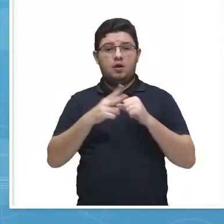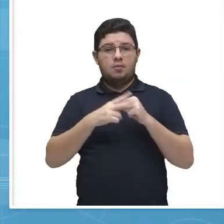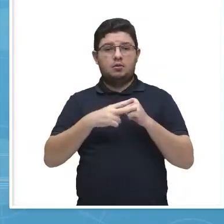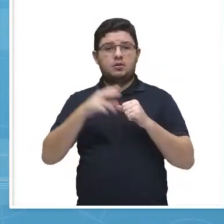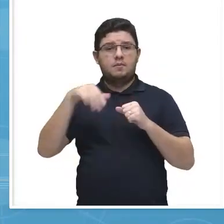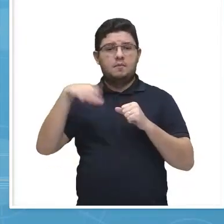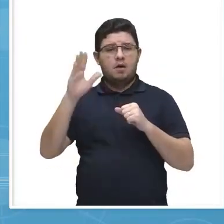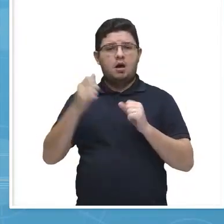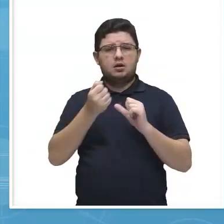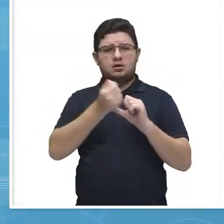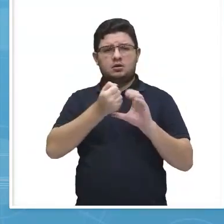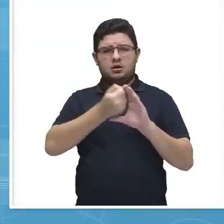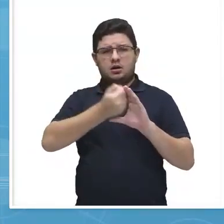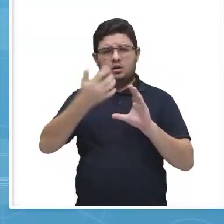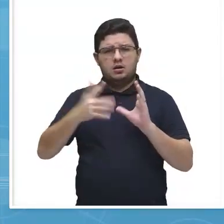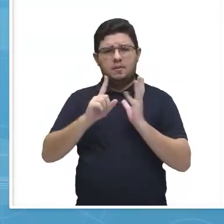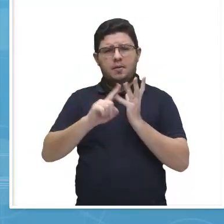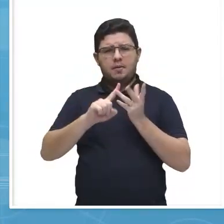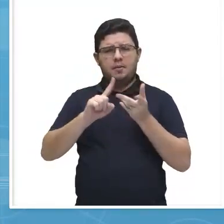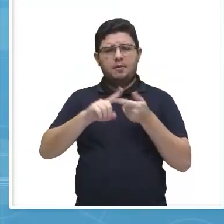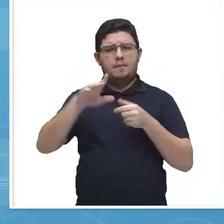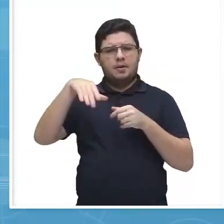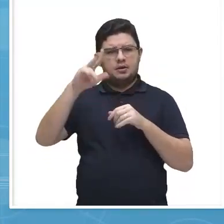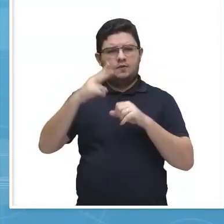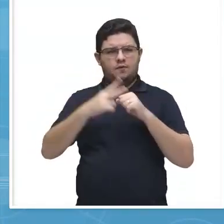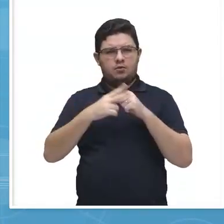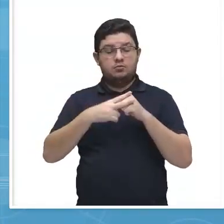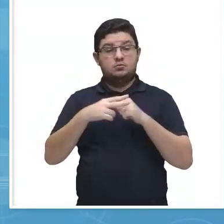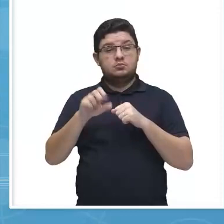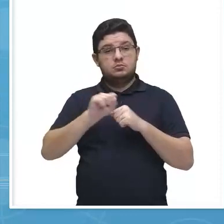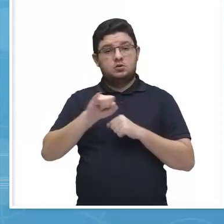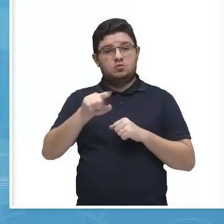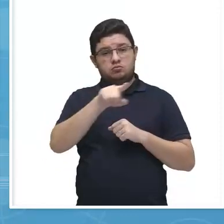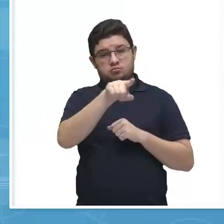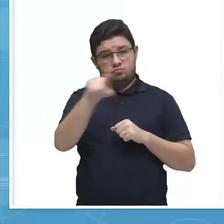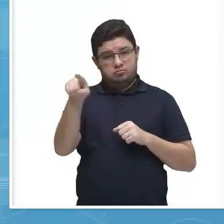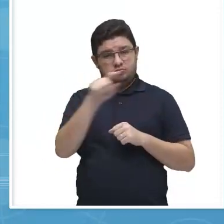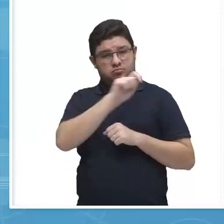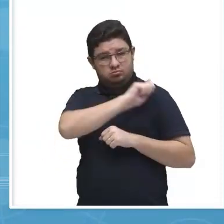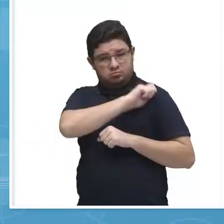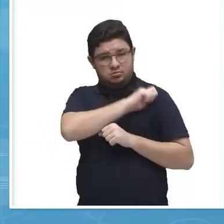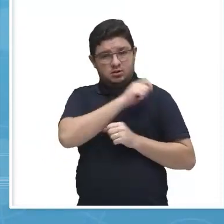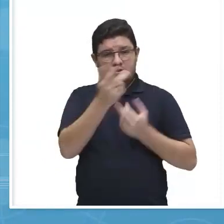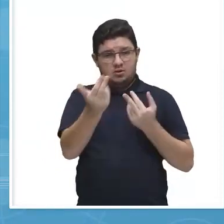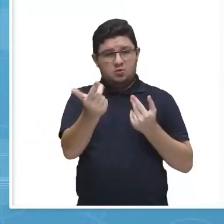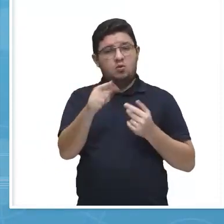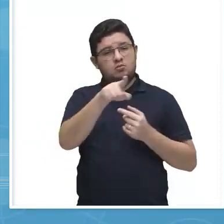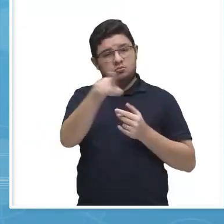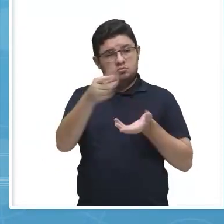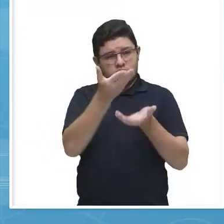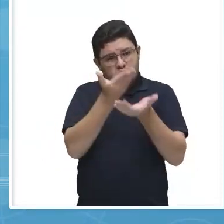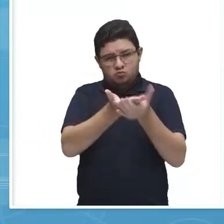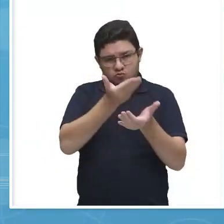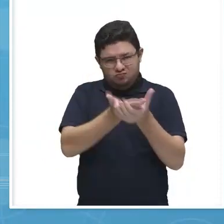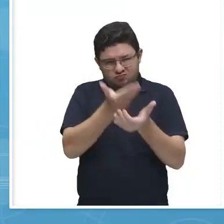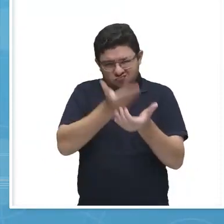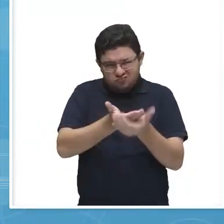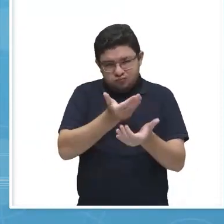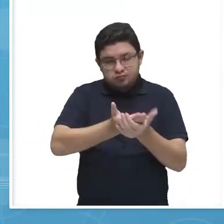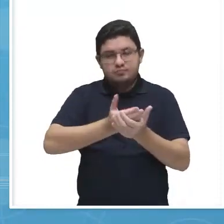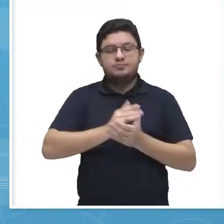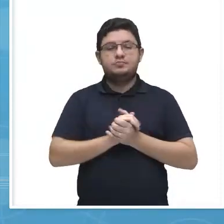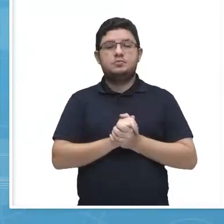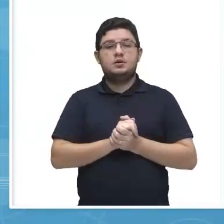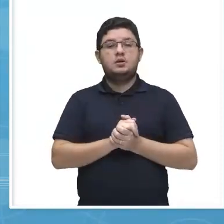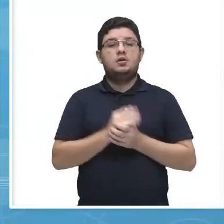é o verbo. Se eu fosse você, estudaria bastante. Por que é importante estudar os verbos? Porque quando você estiver